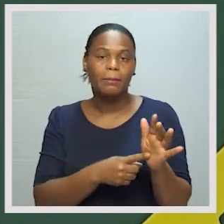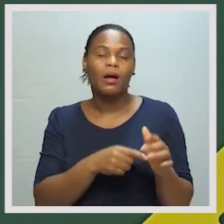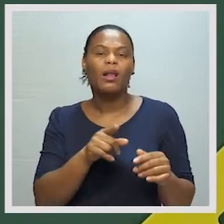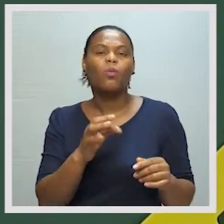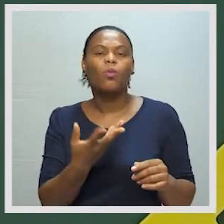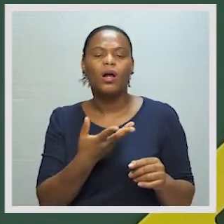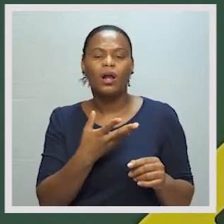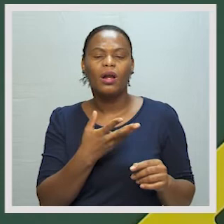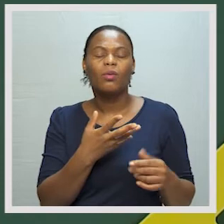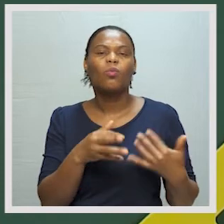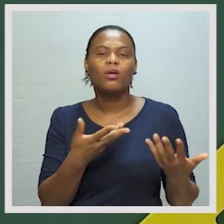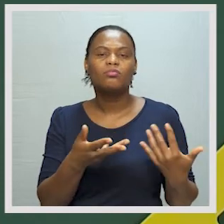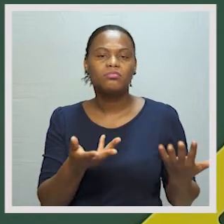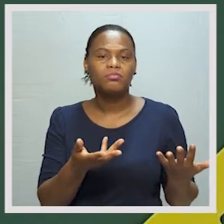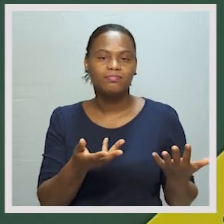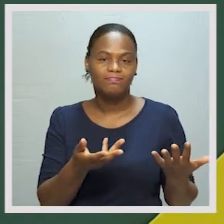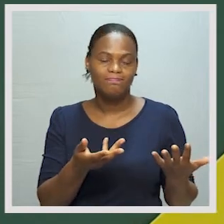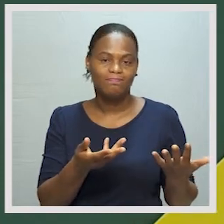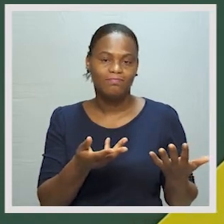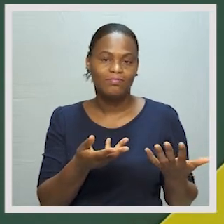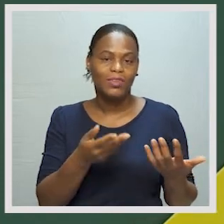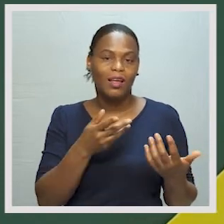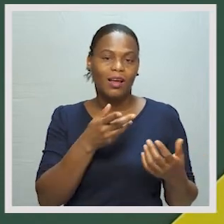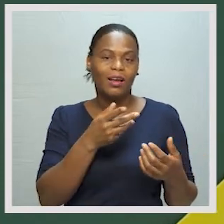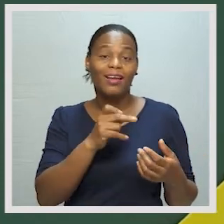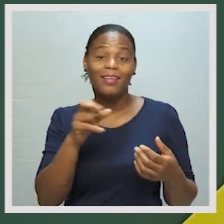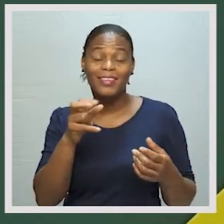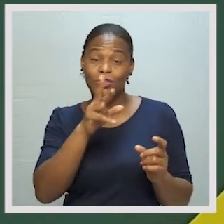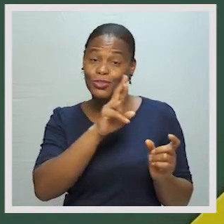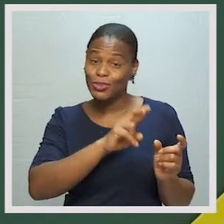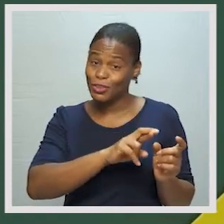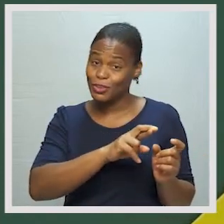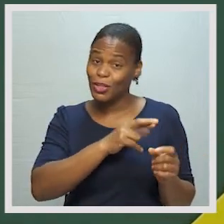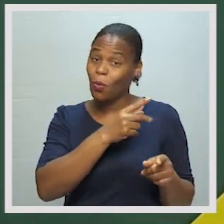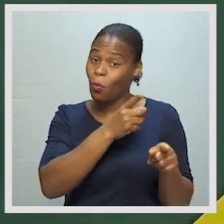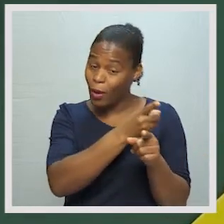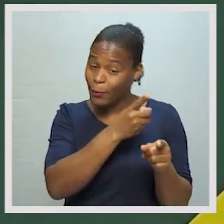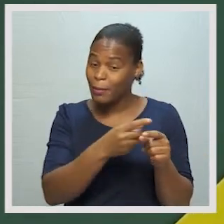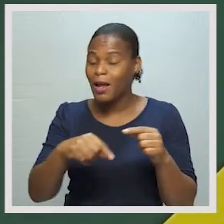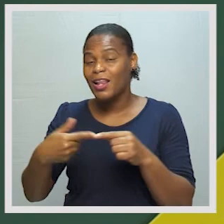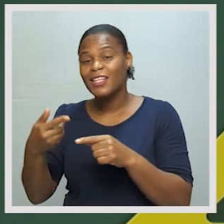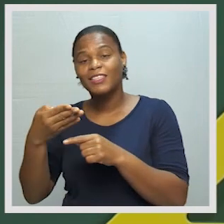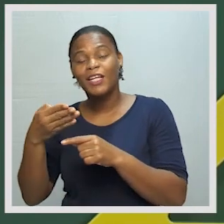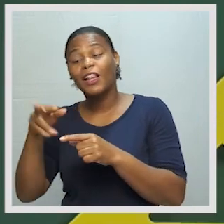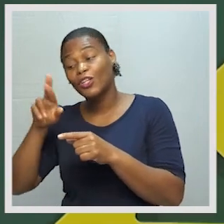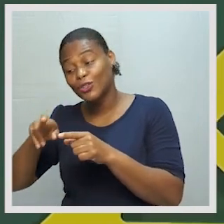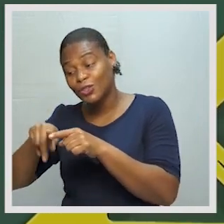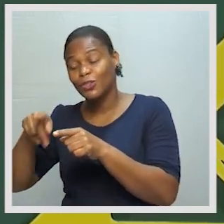fator comum é a variável x. Muito bem. Agora,